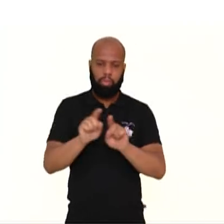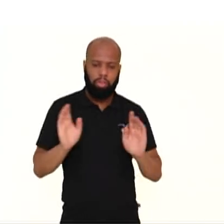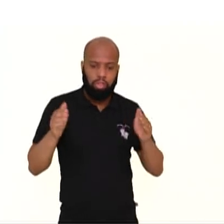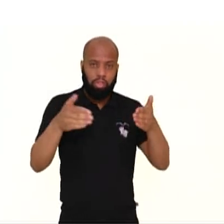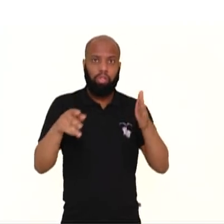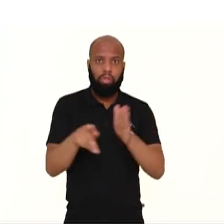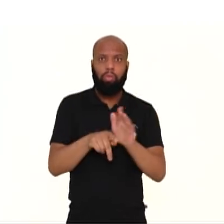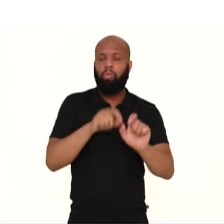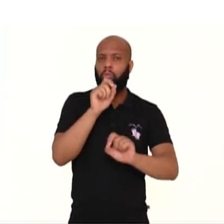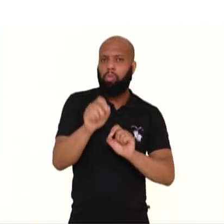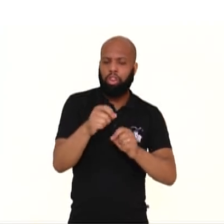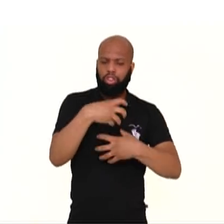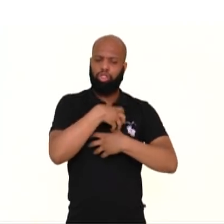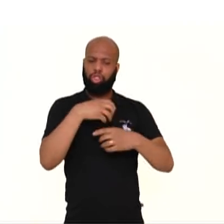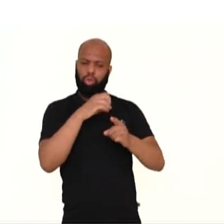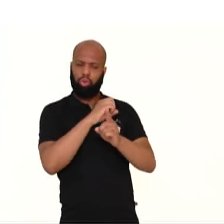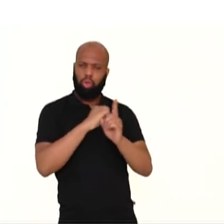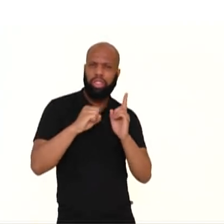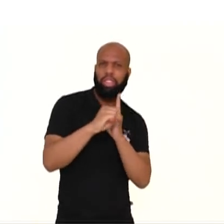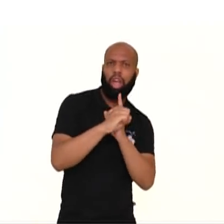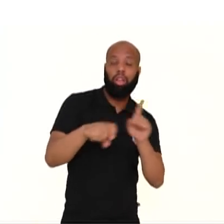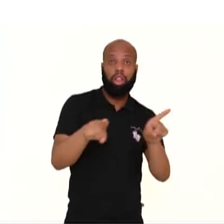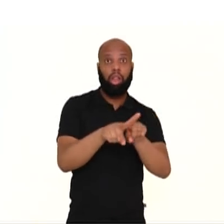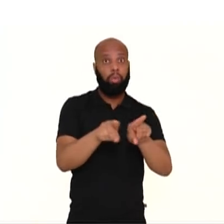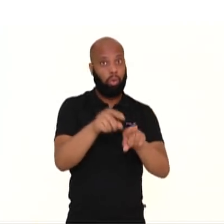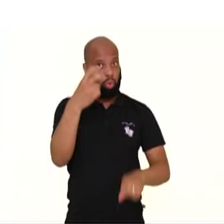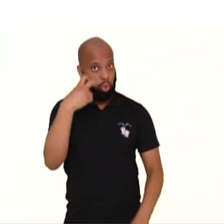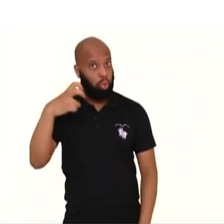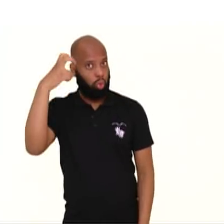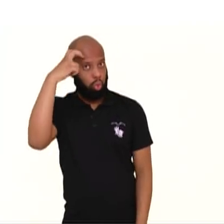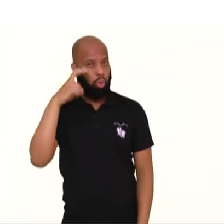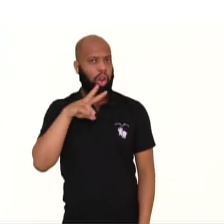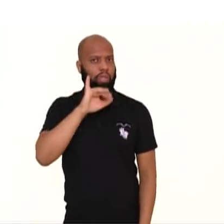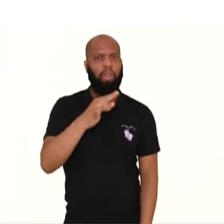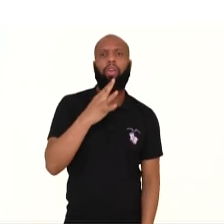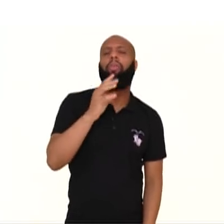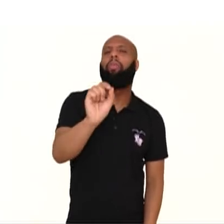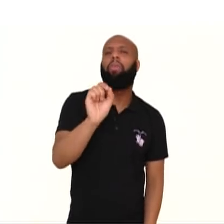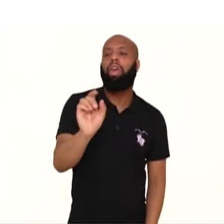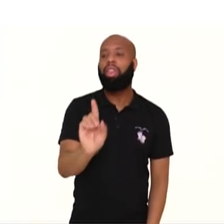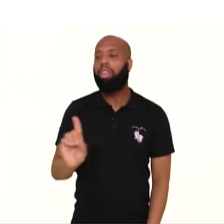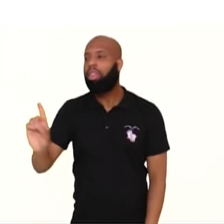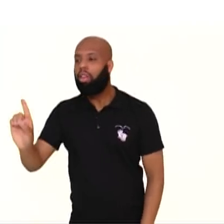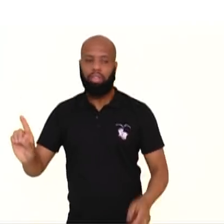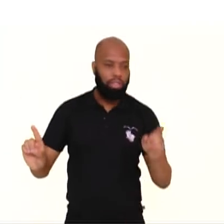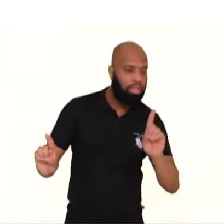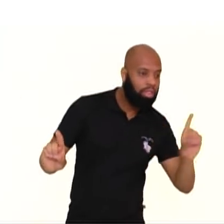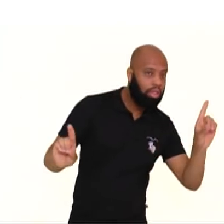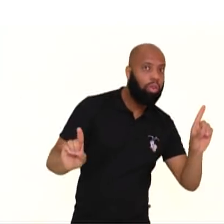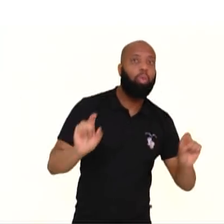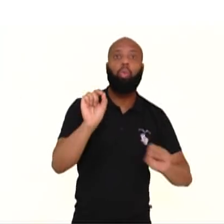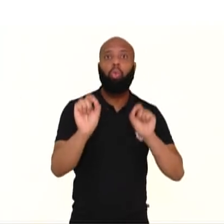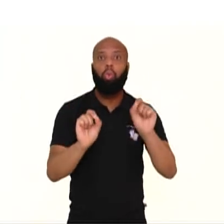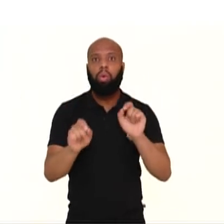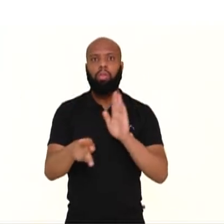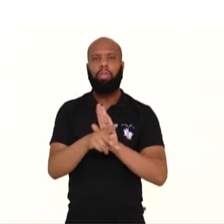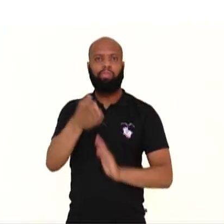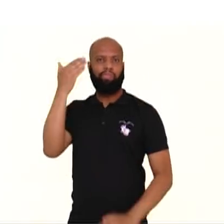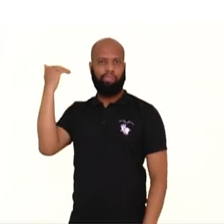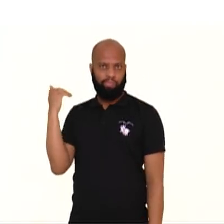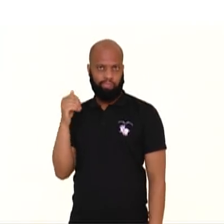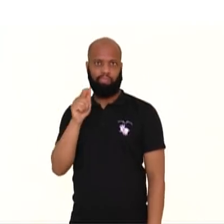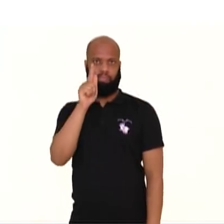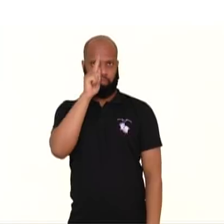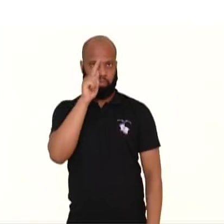e culturais. Em particular, vamos conhecer deuses e deusas da religião da Antiga Grécia e